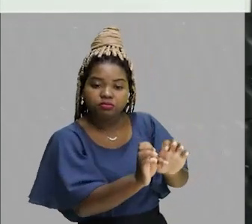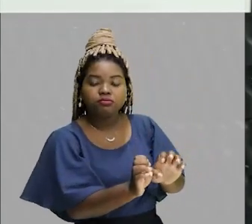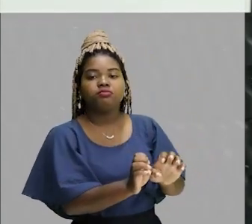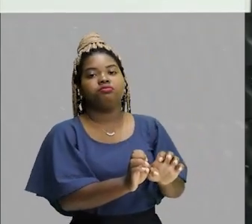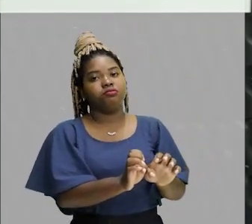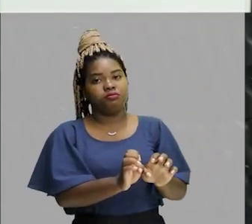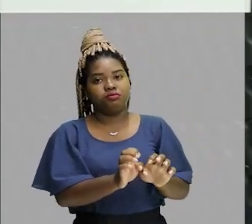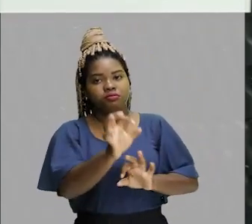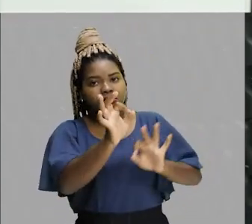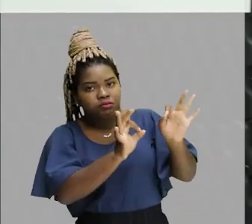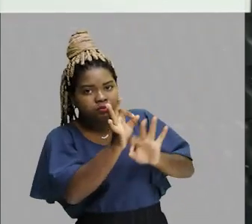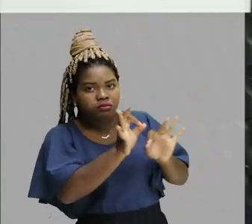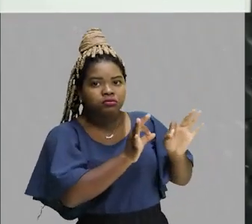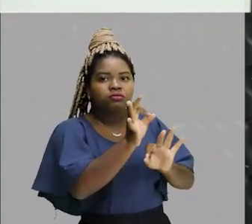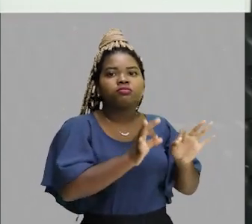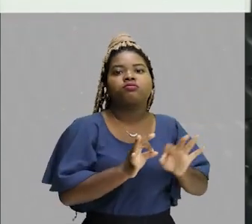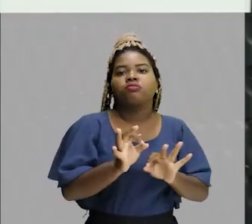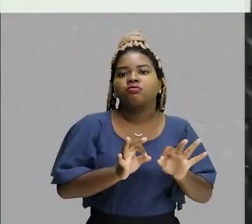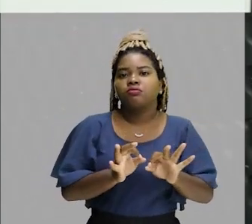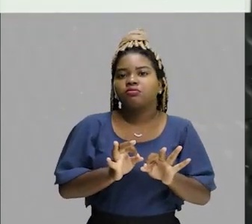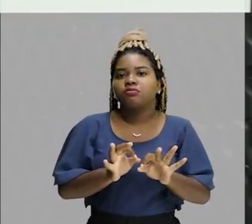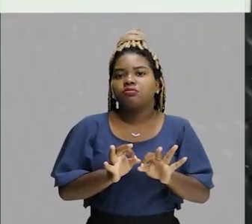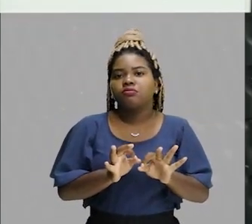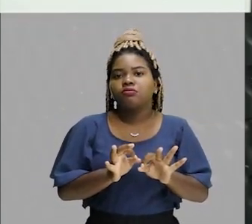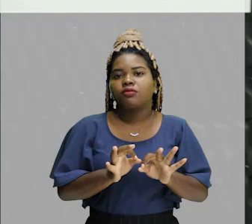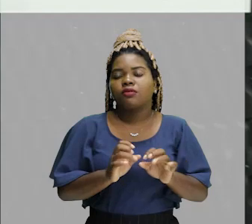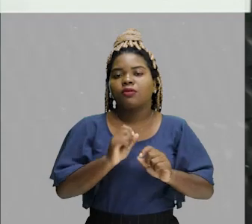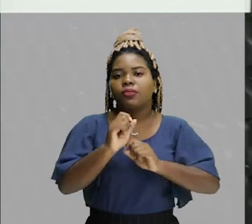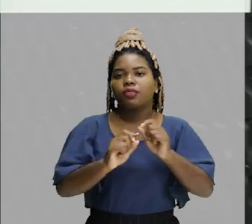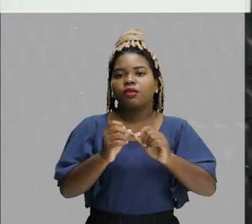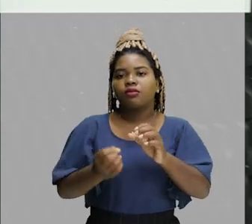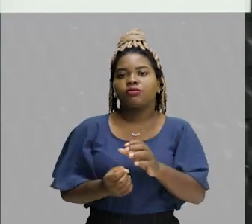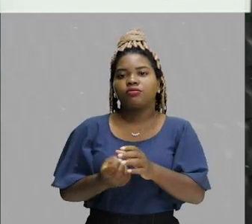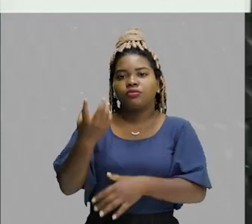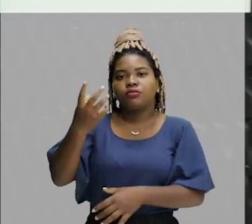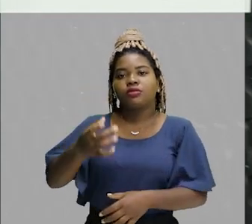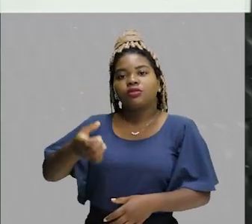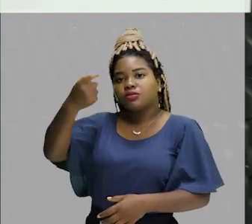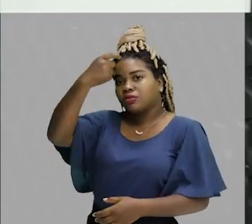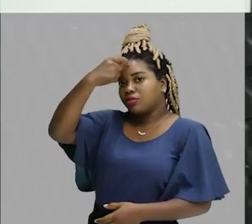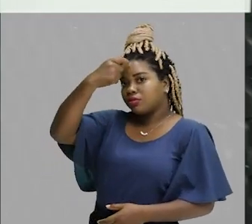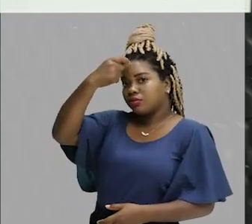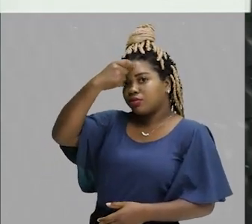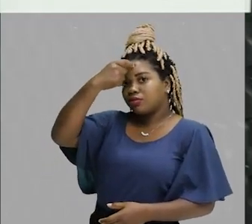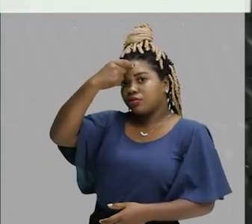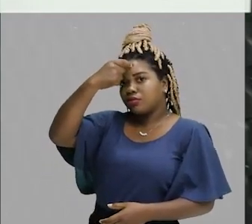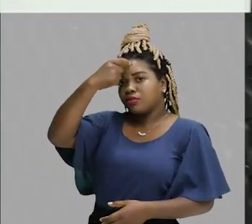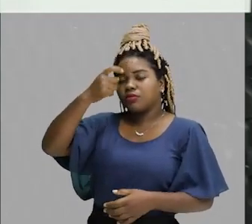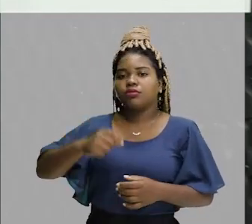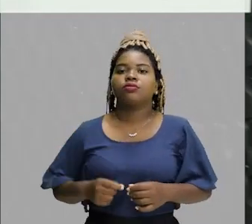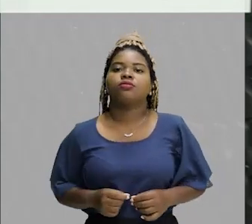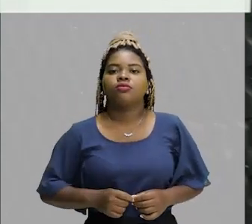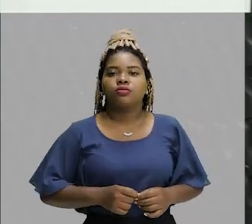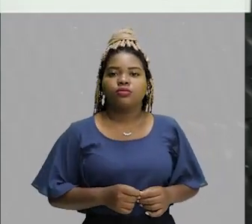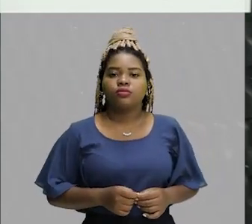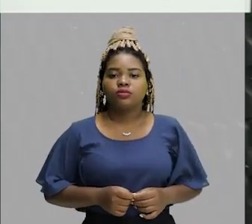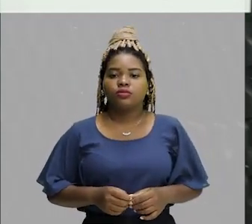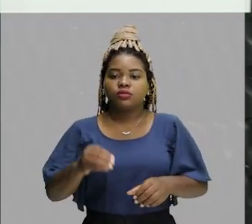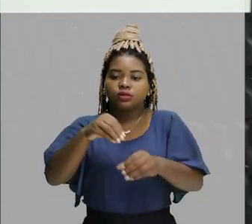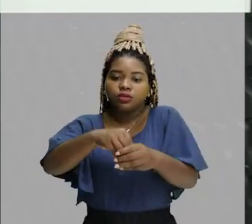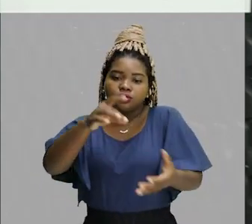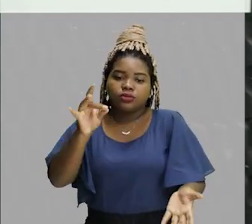verdade, elaborar operações mentais a partir de verdades pré-estabelecidas. Então, geralmente, eu tenho